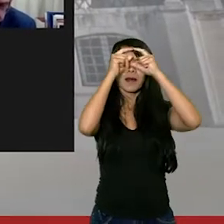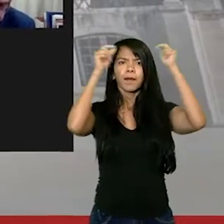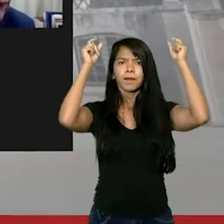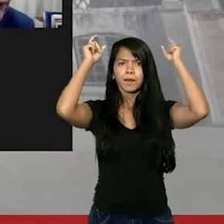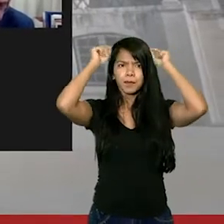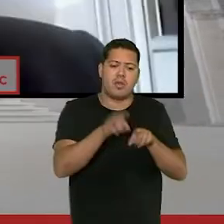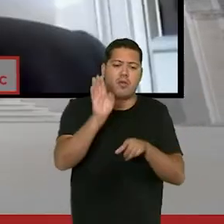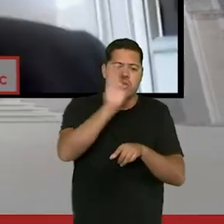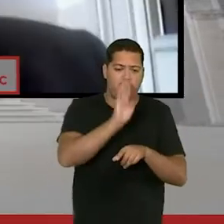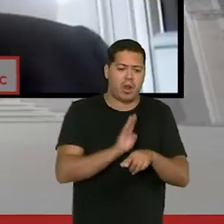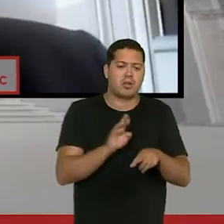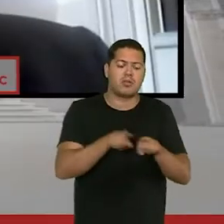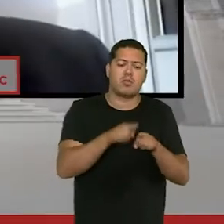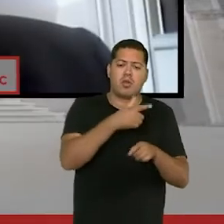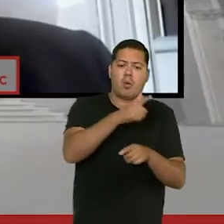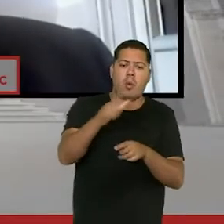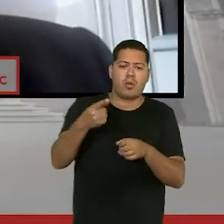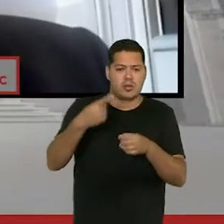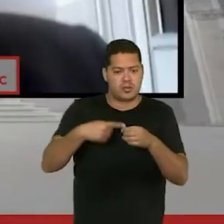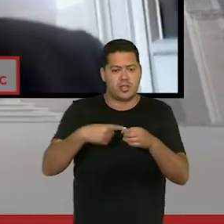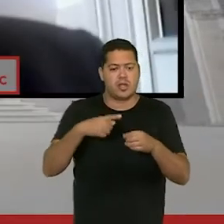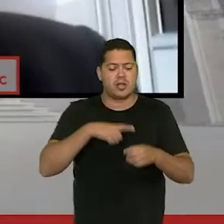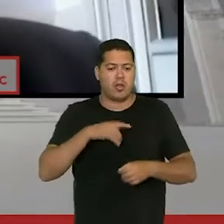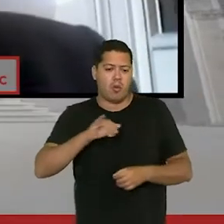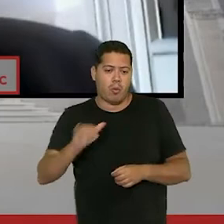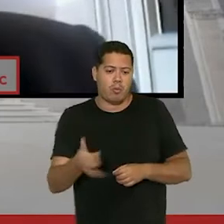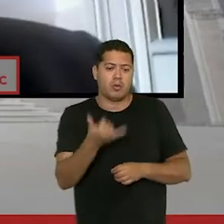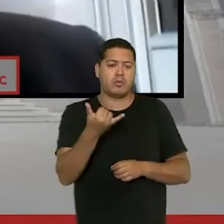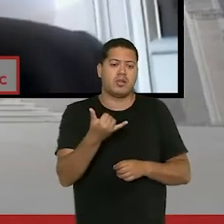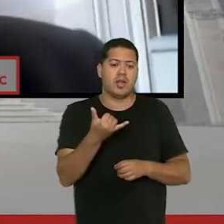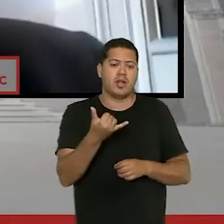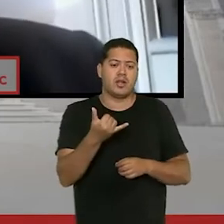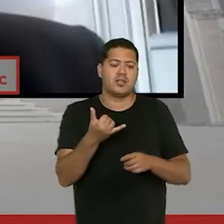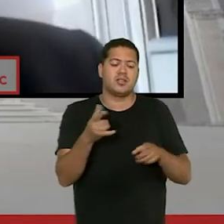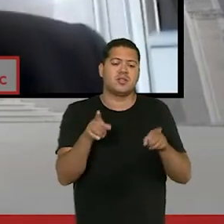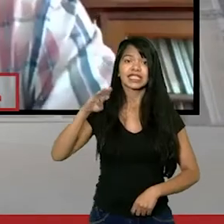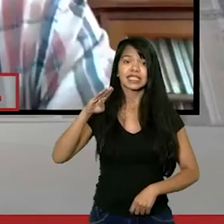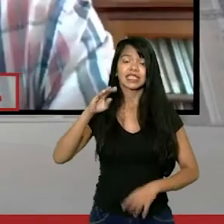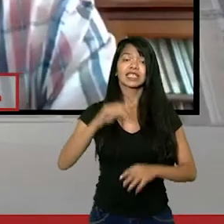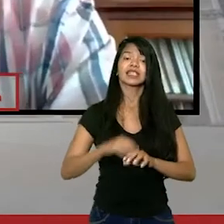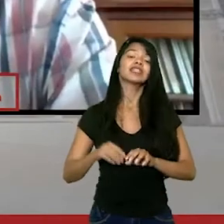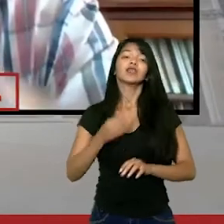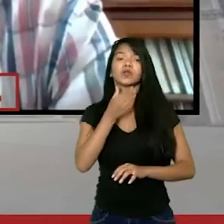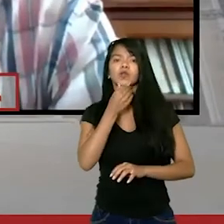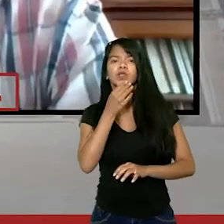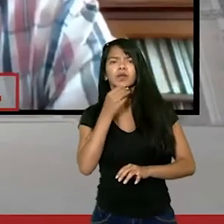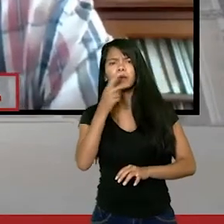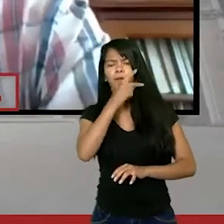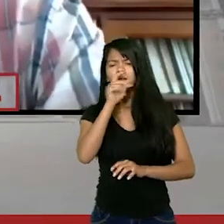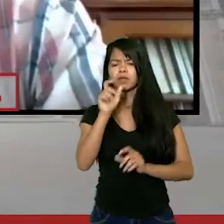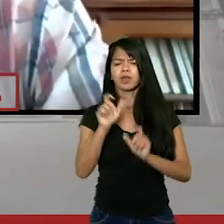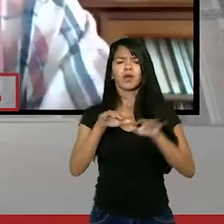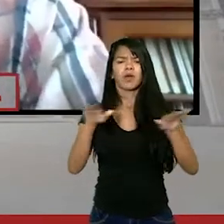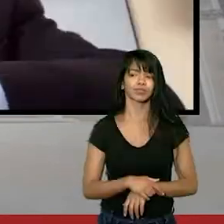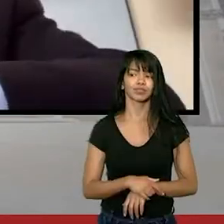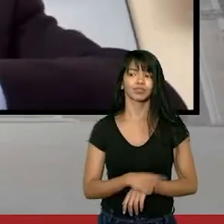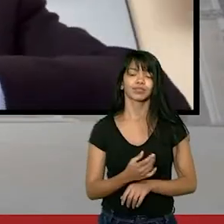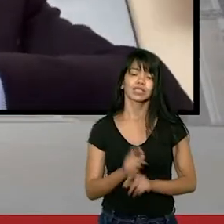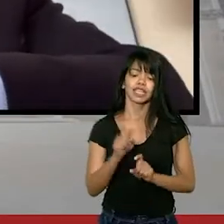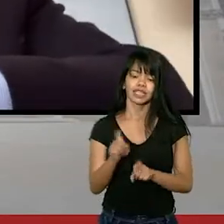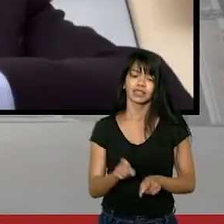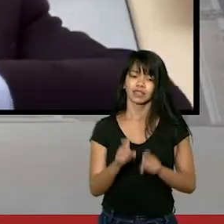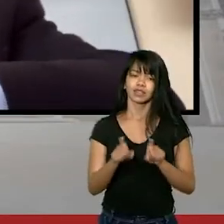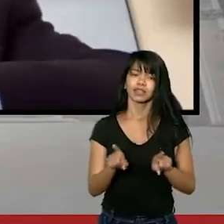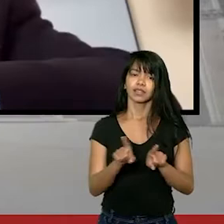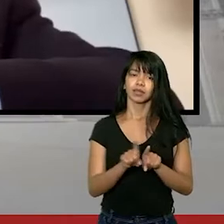o IPEJA, em parceria com a Associação de Estudos Europeus de Coimbra e com a Universidade de Coimbra. O